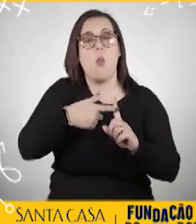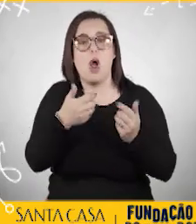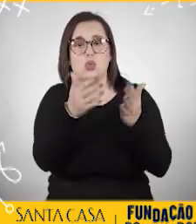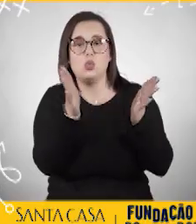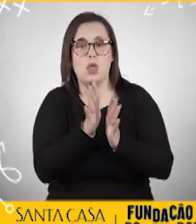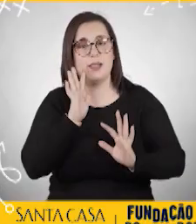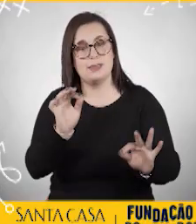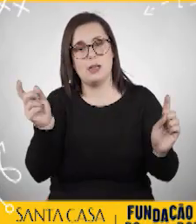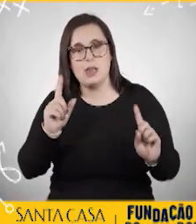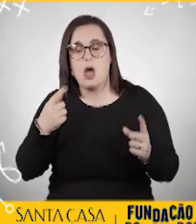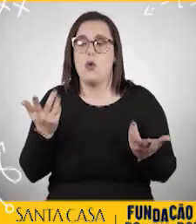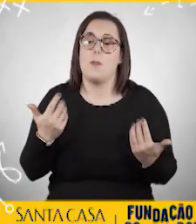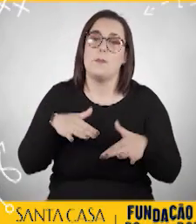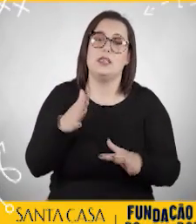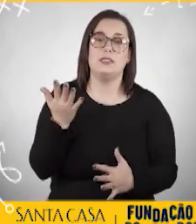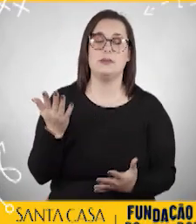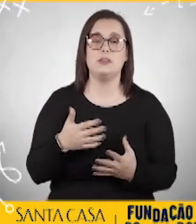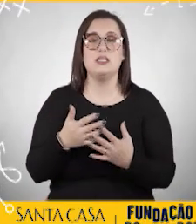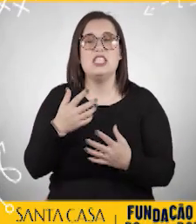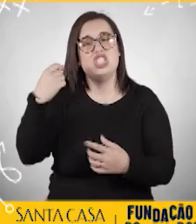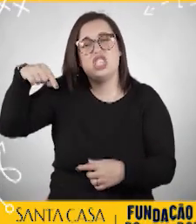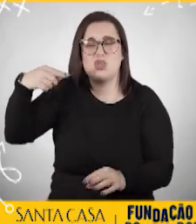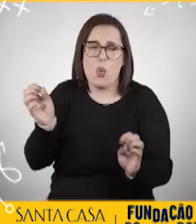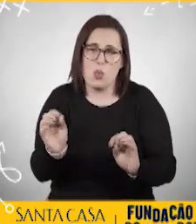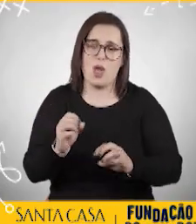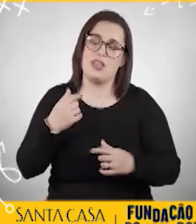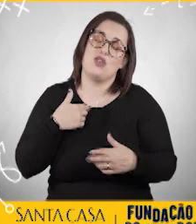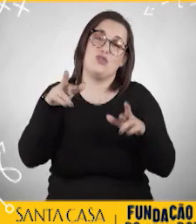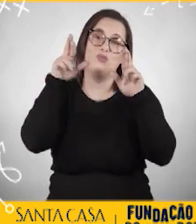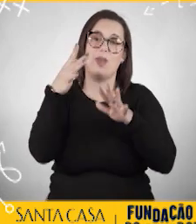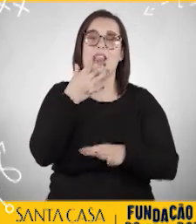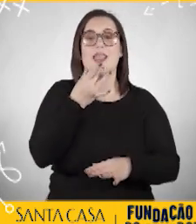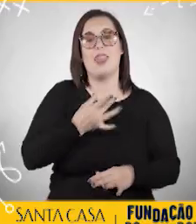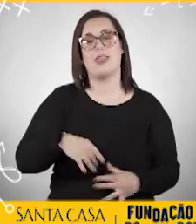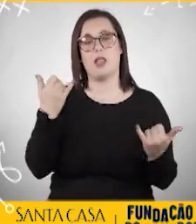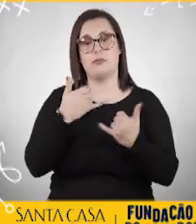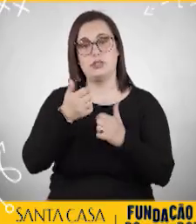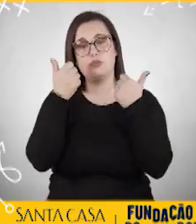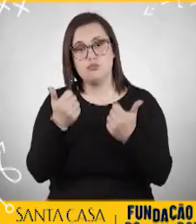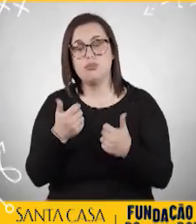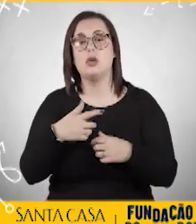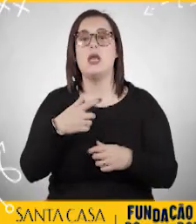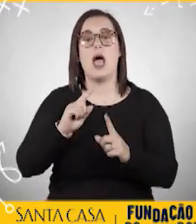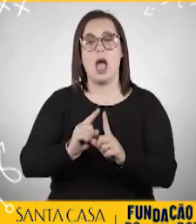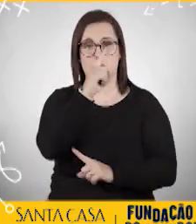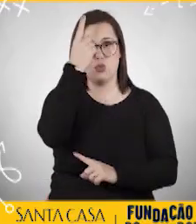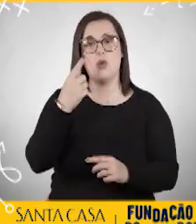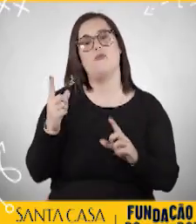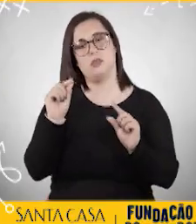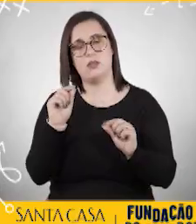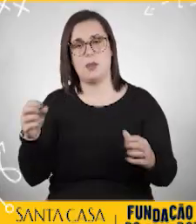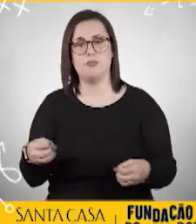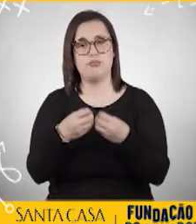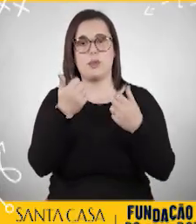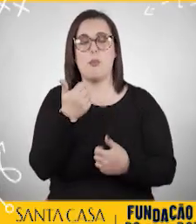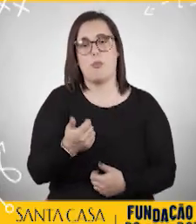assim. Beijos a todos, sem exceção. Desejo um Feliz Natal, naturalmente, e um Feliz Ano Novo,